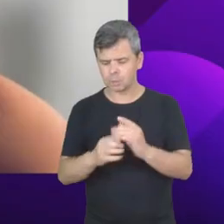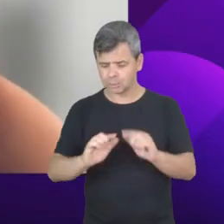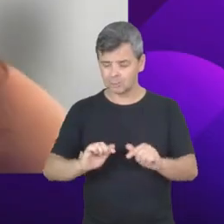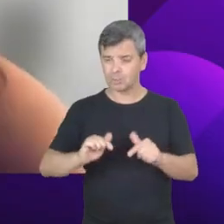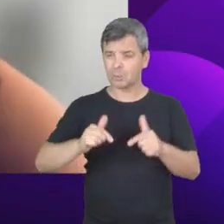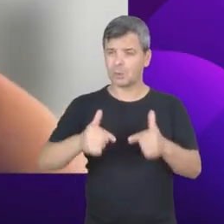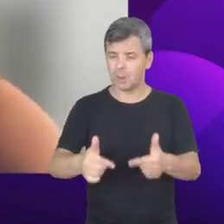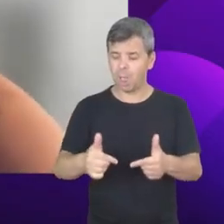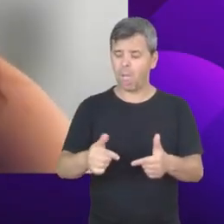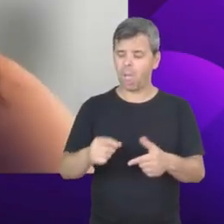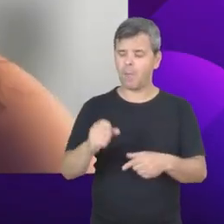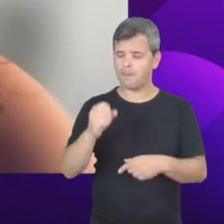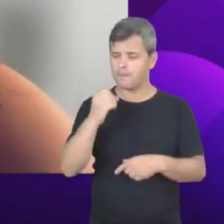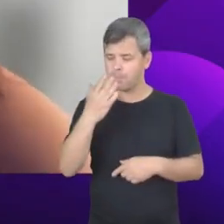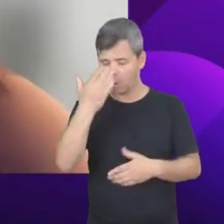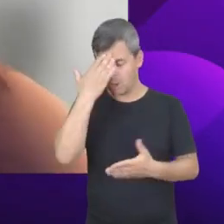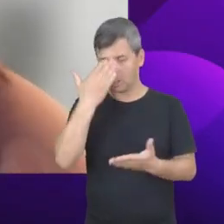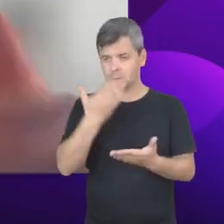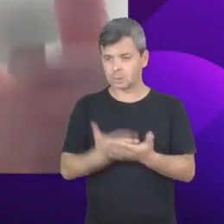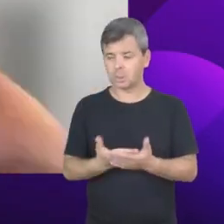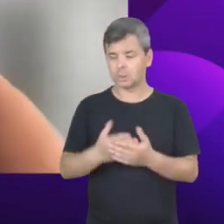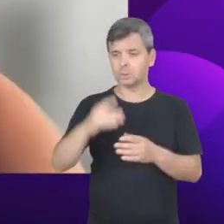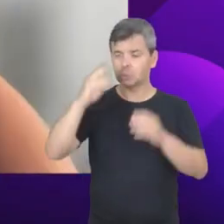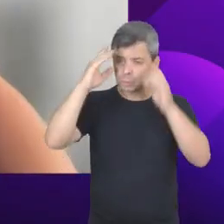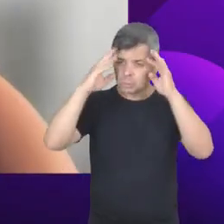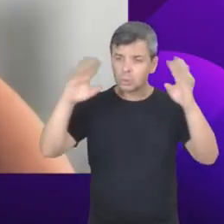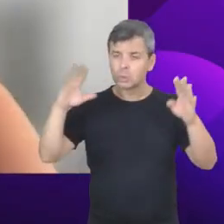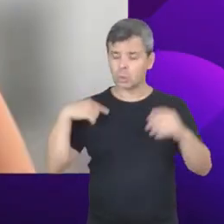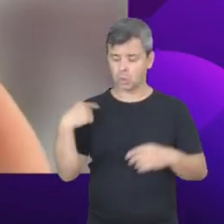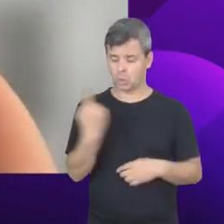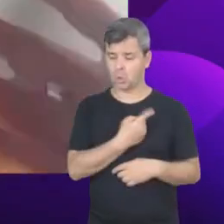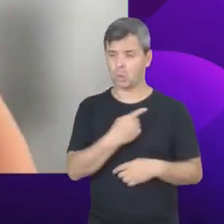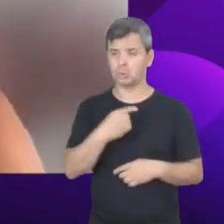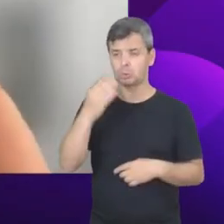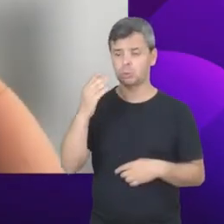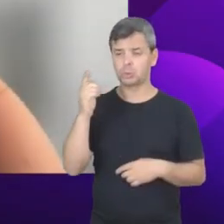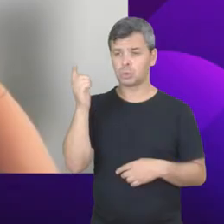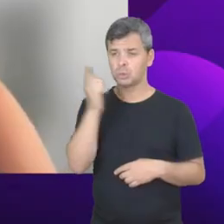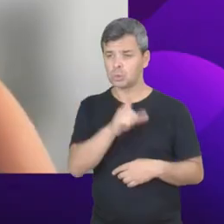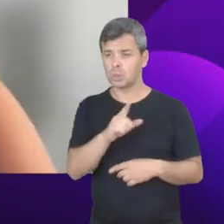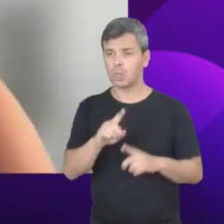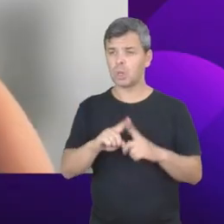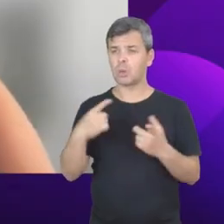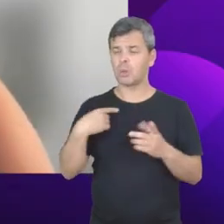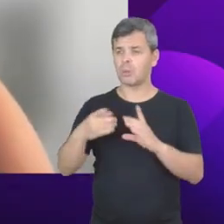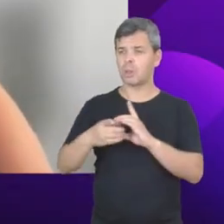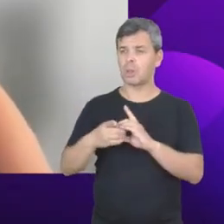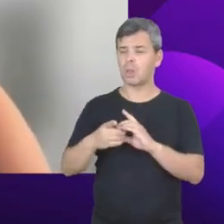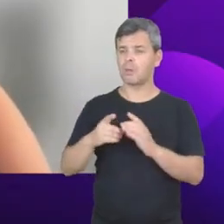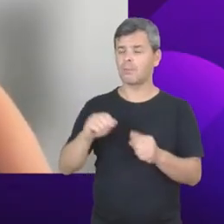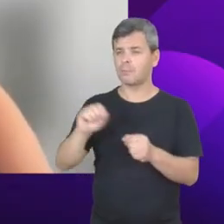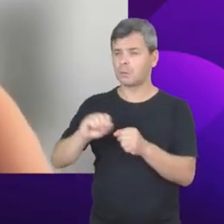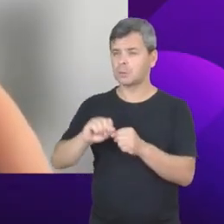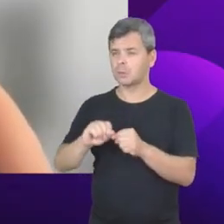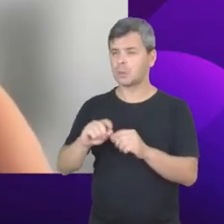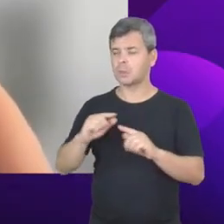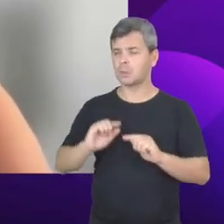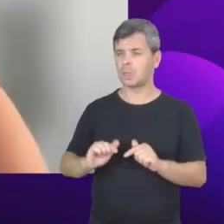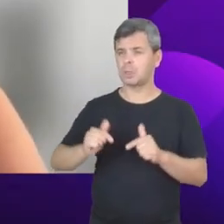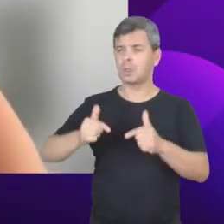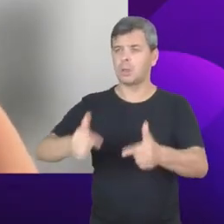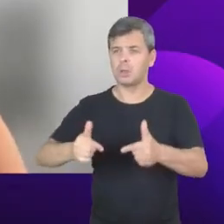que vale a pena acreditar nesses sonhos, porque a gente consegue concretizar eles a partir dessa